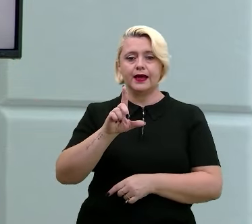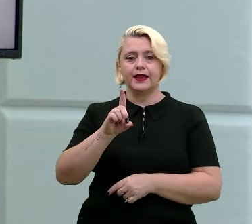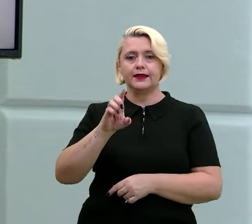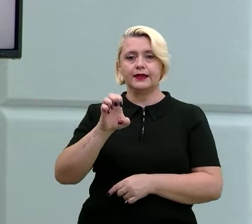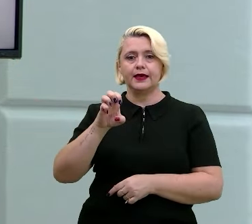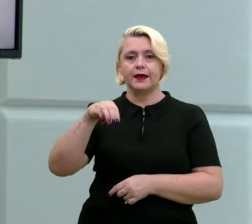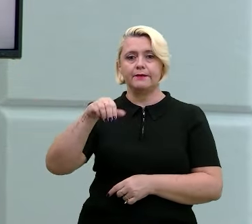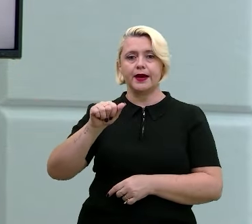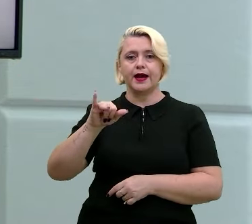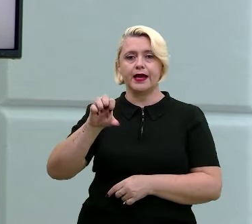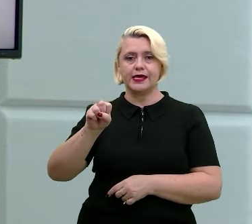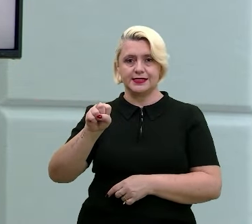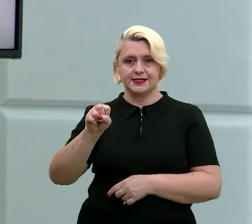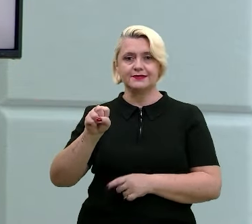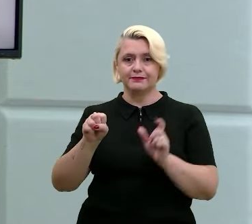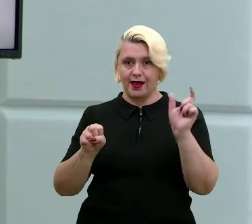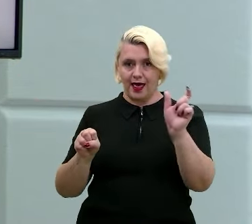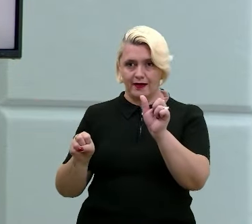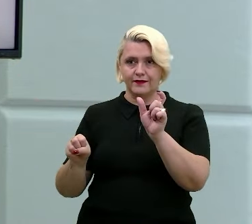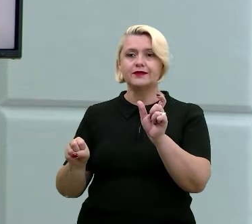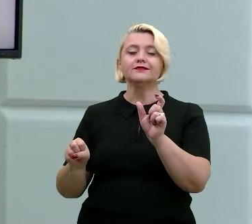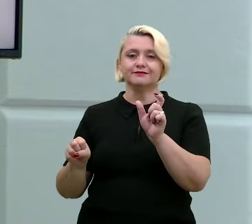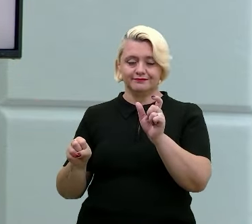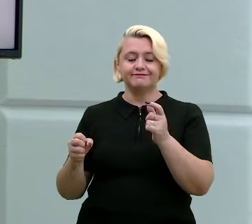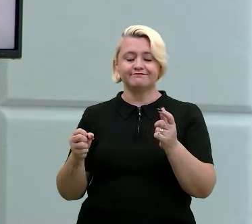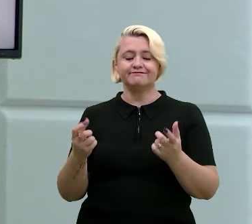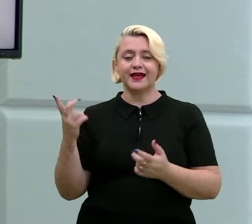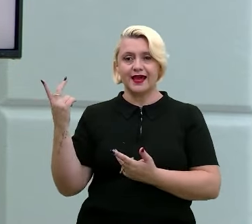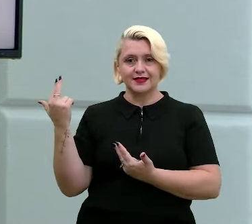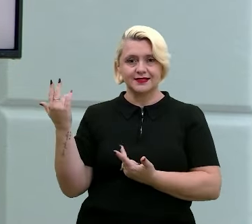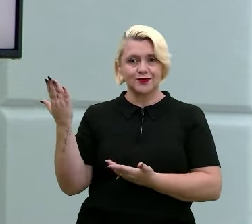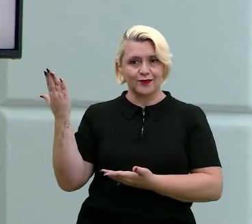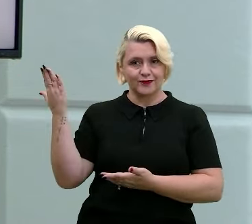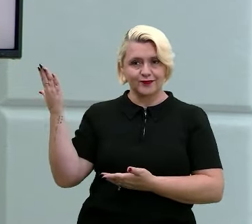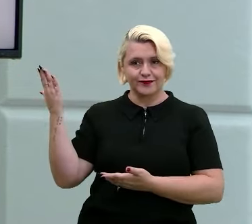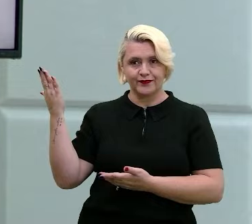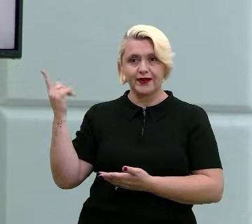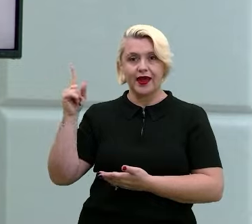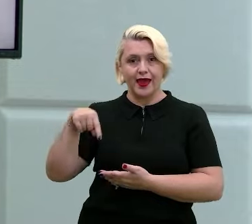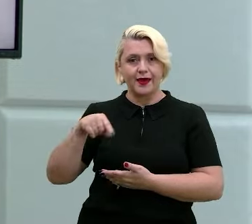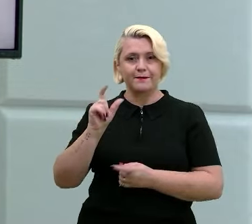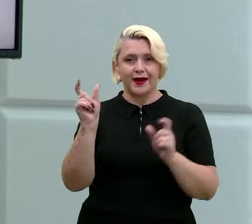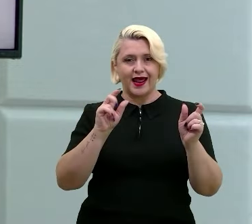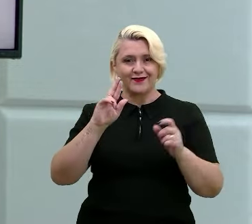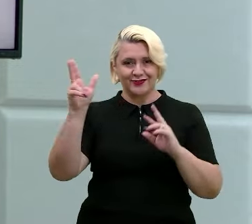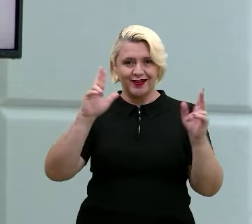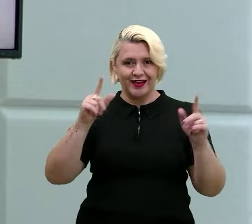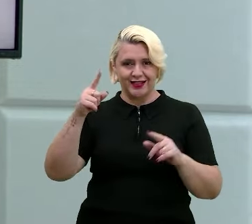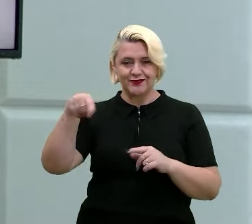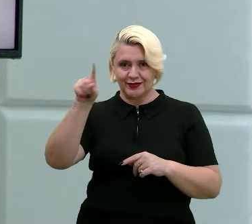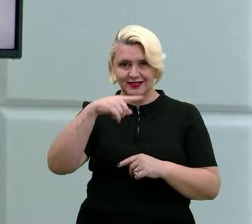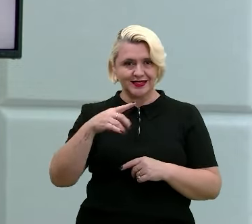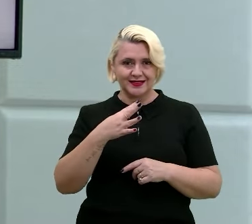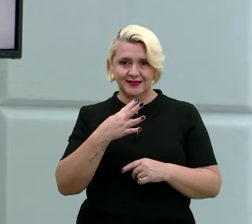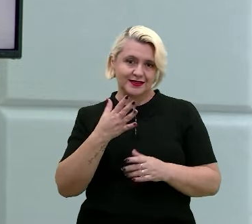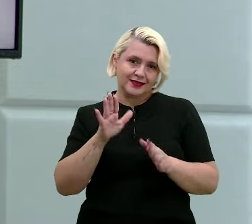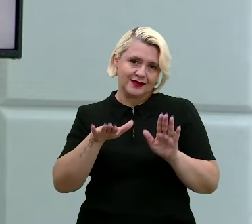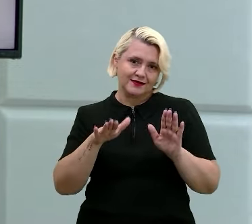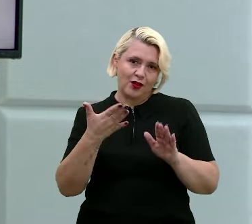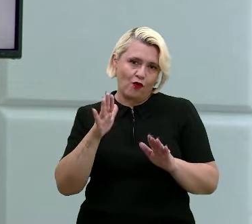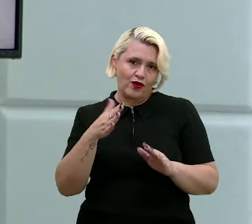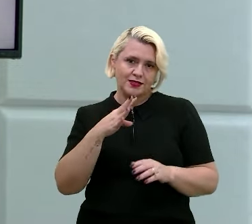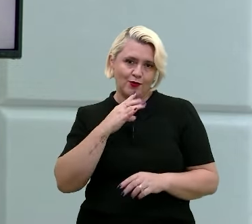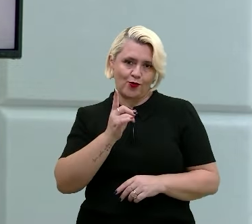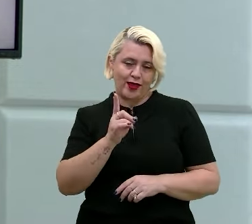né? Outro sim e ademais. São as palavrinhas mais diferentes que a gente tem nessa listinha. Mas